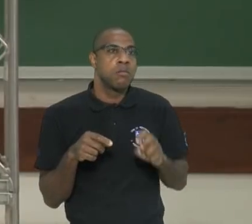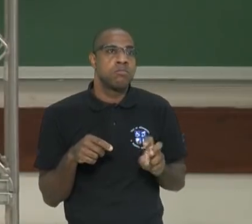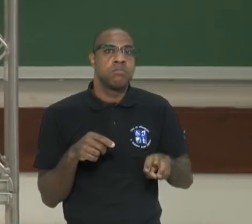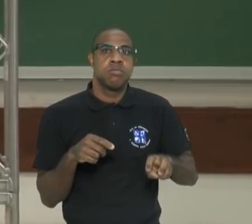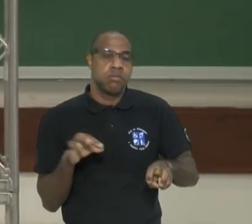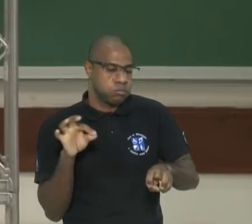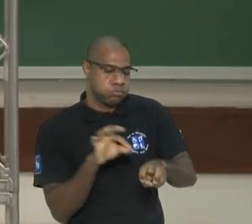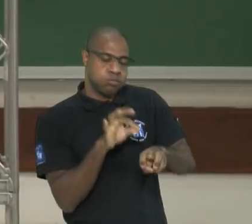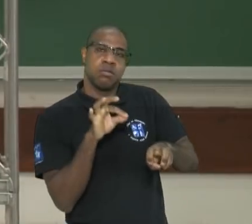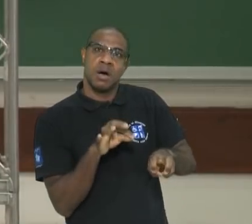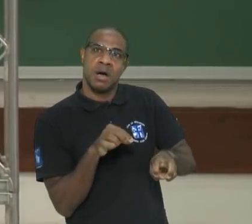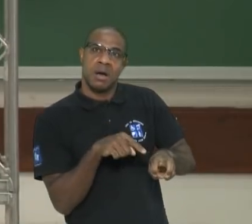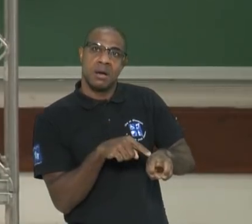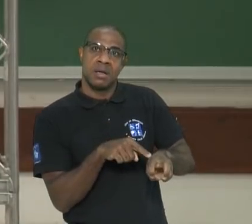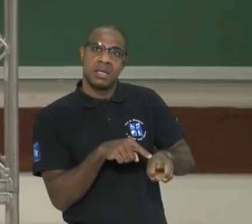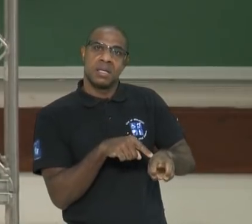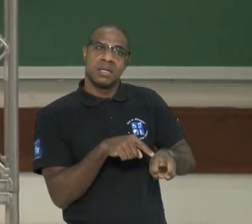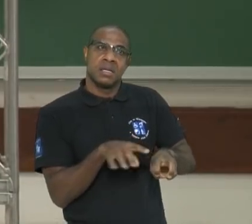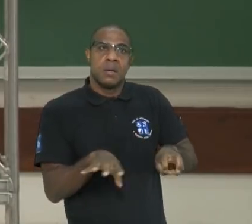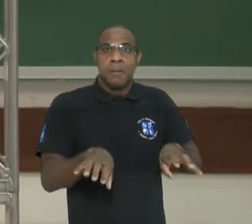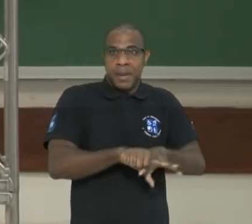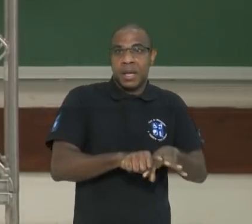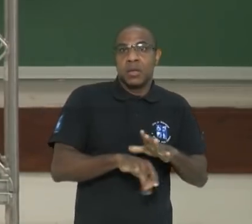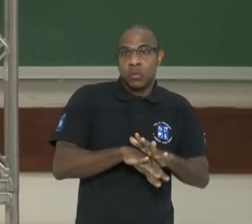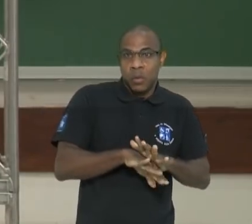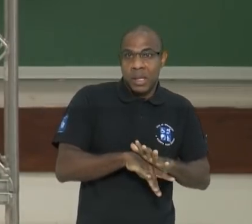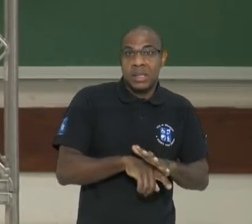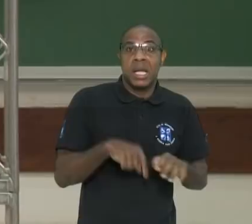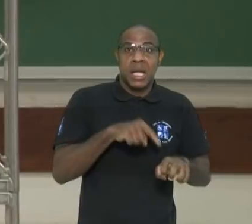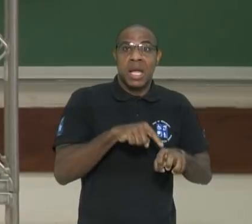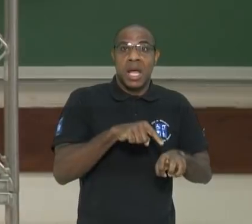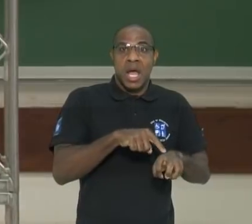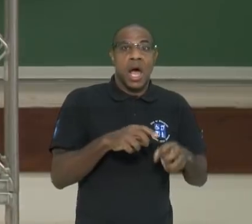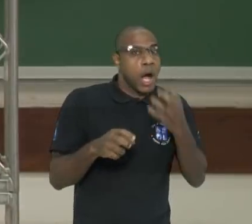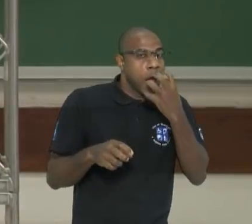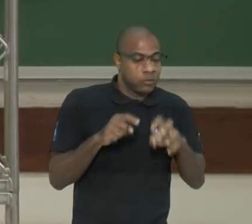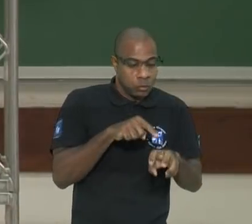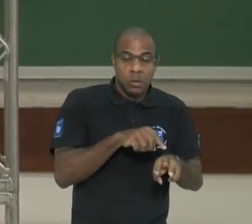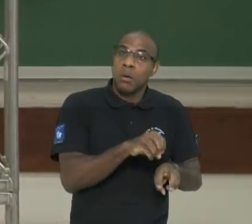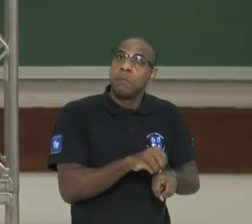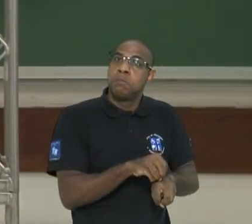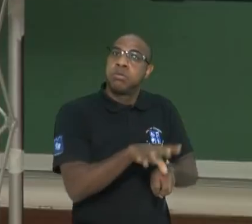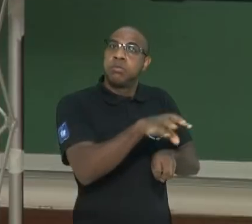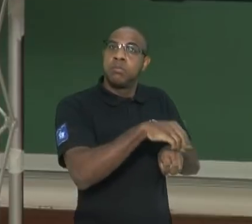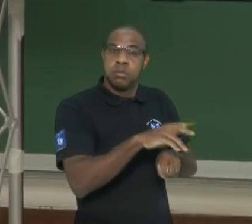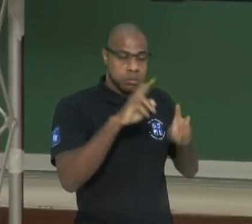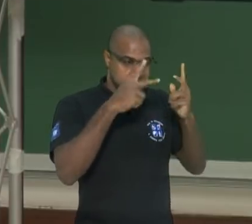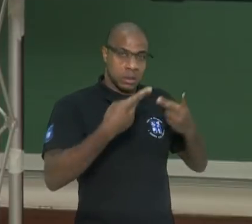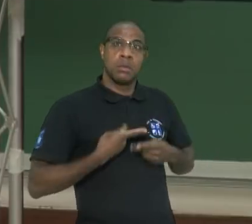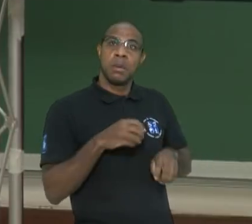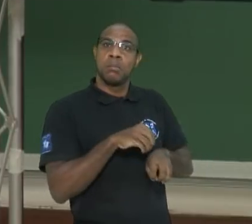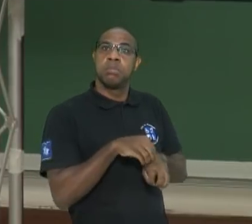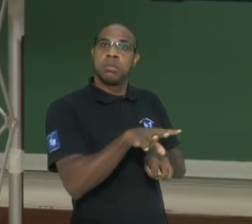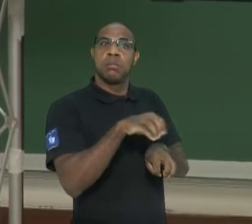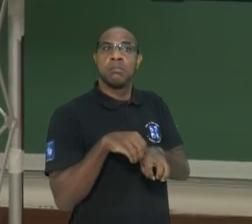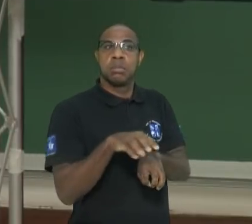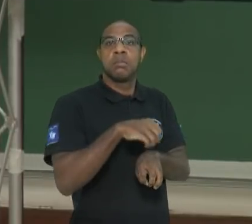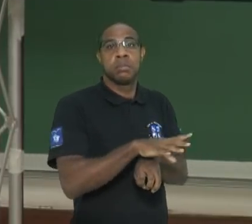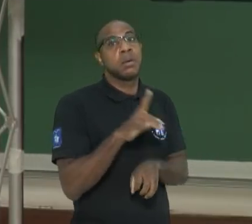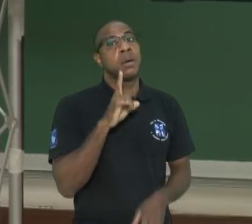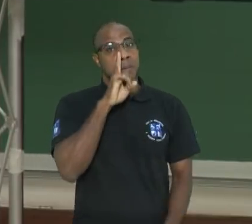parasita para os outros animais ou para o próprio ser humano. Além do cachorro, nós temos a ocorrência de